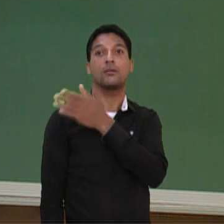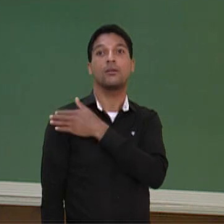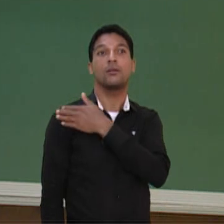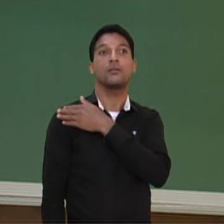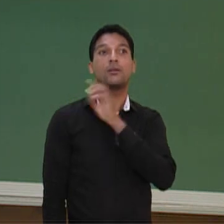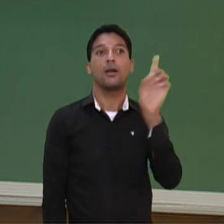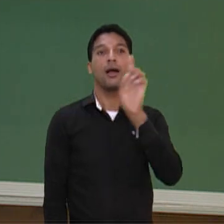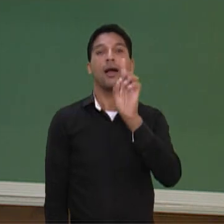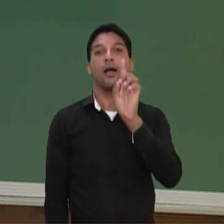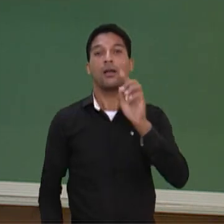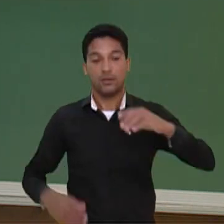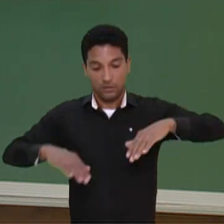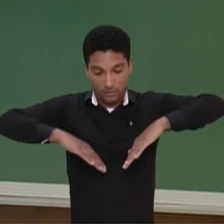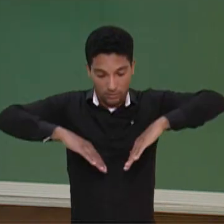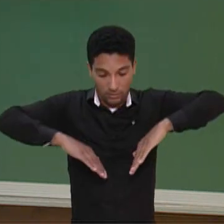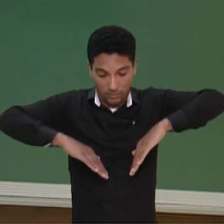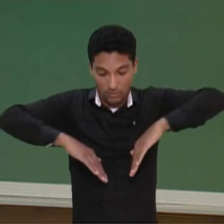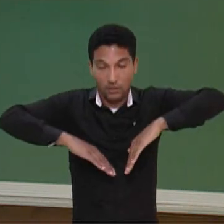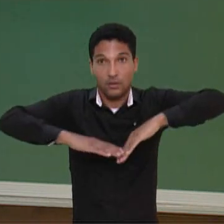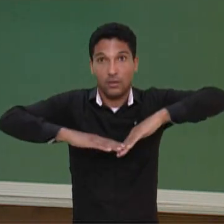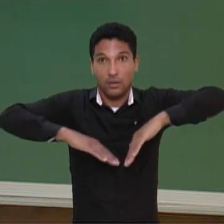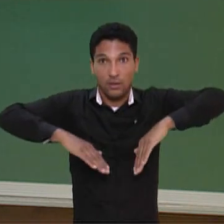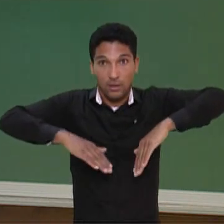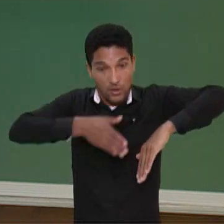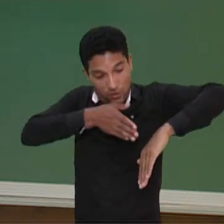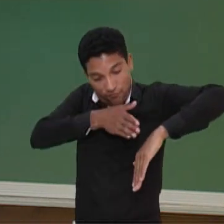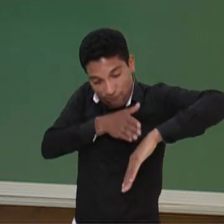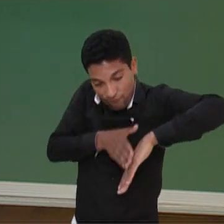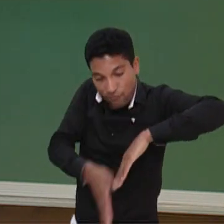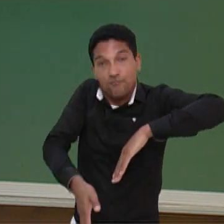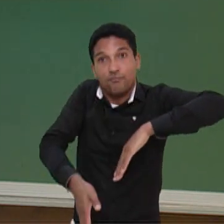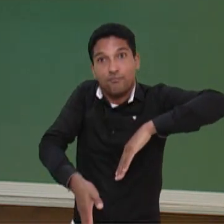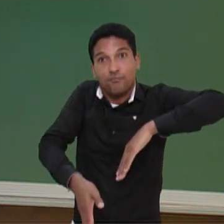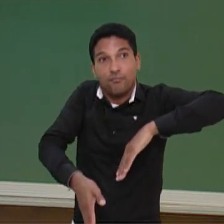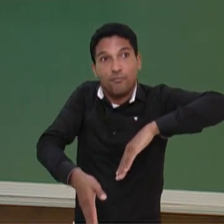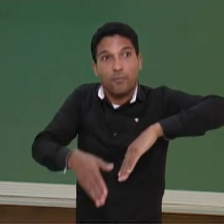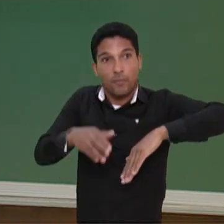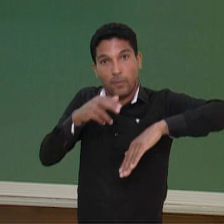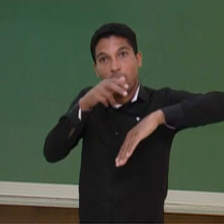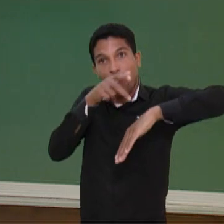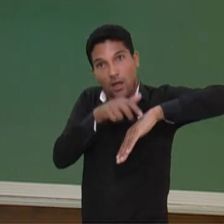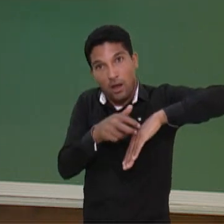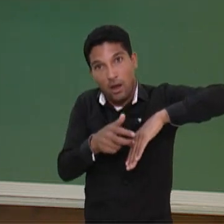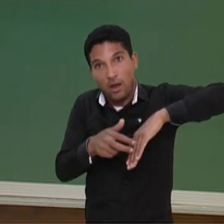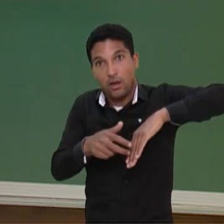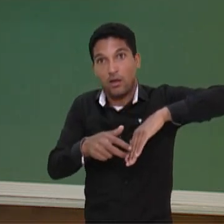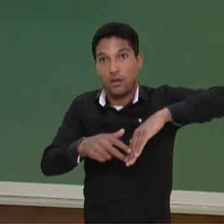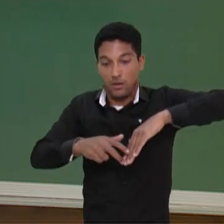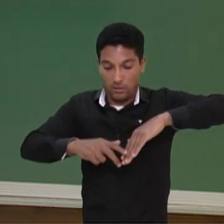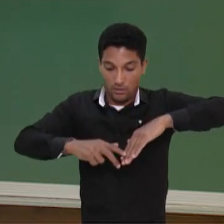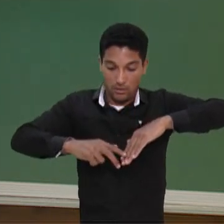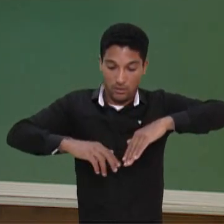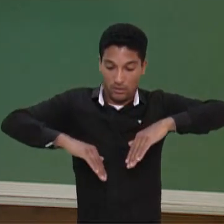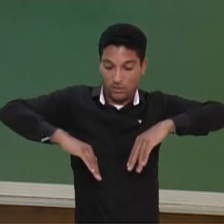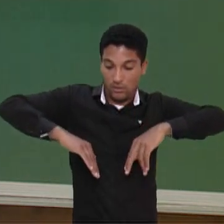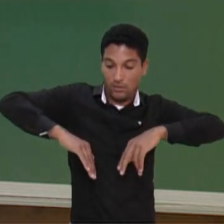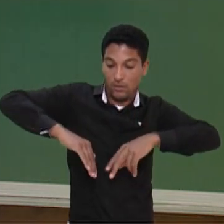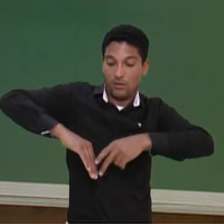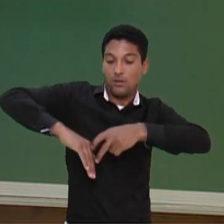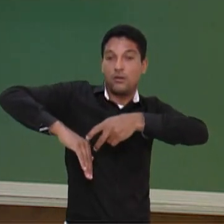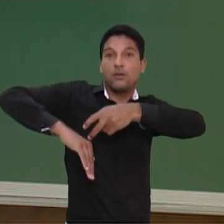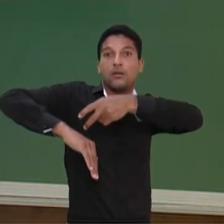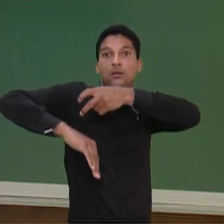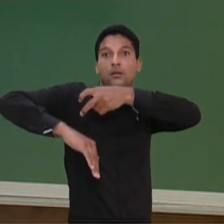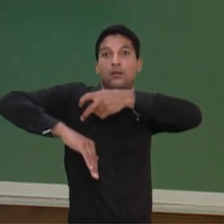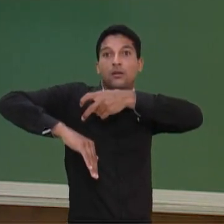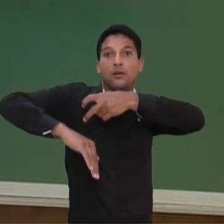cima da parábola. Olha o que está acontecendo. Estou descendo. Vou chegar aqui, continuo caminhando, o que acontece? Estou subindo. Então, eu digo o seguinte,